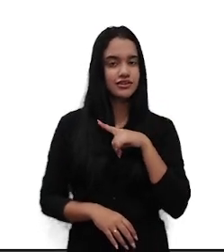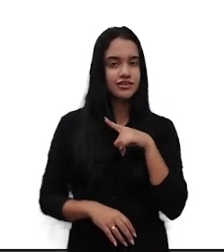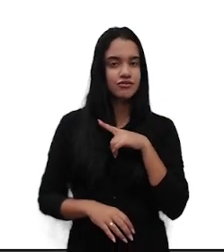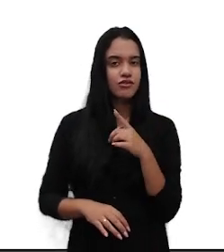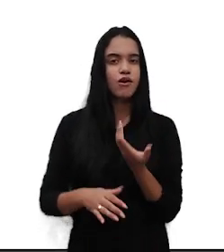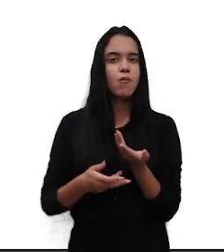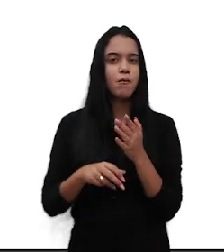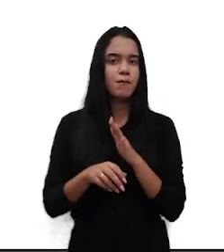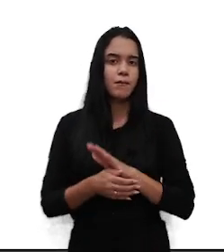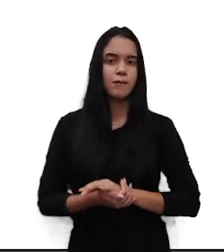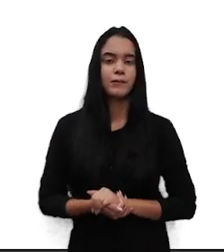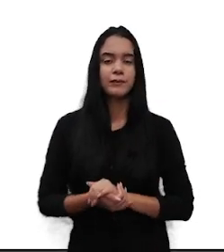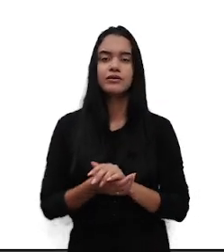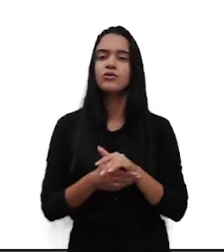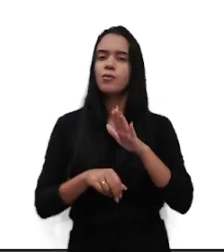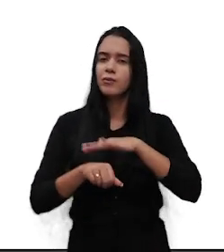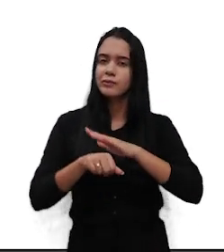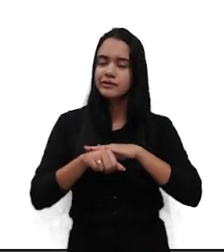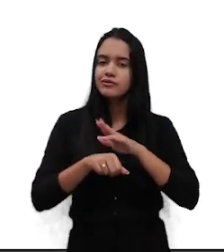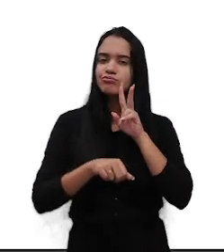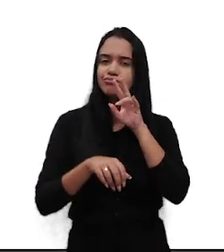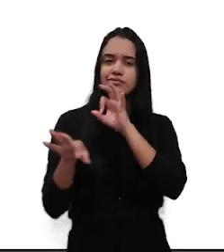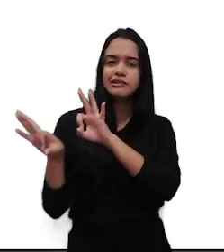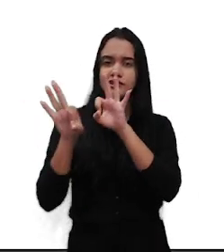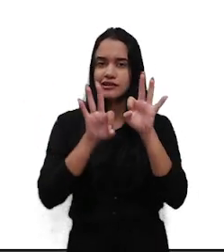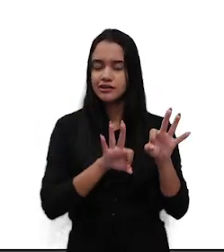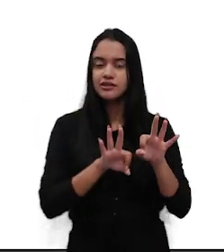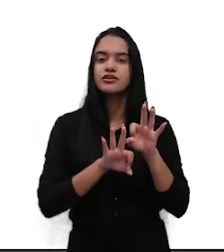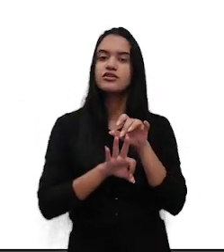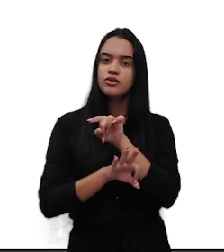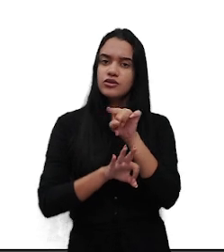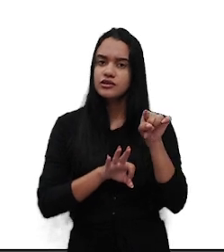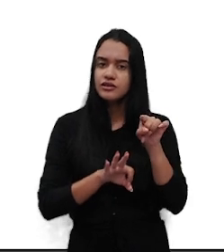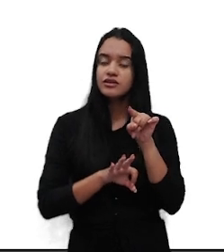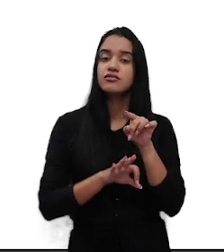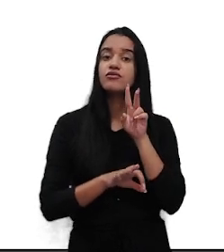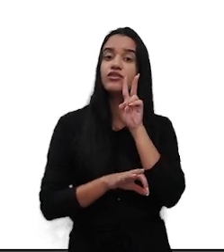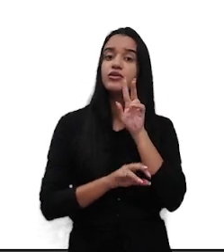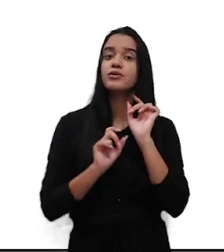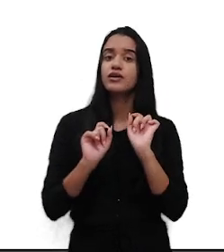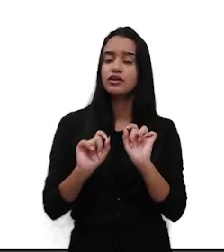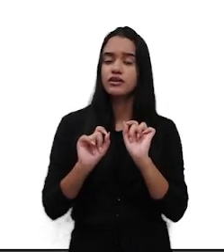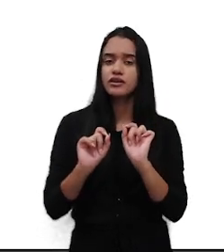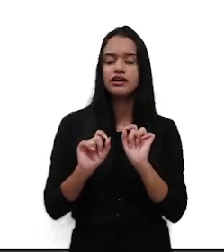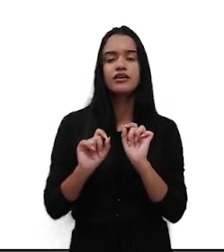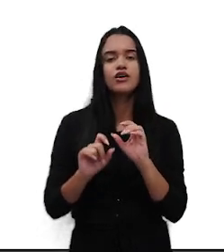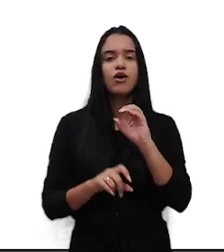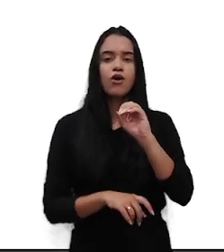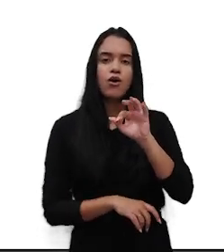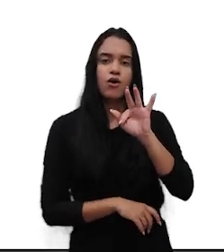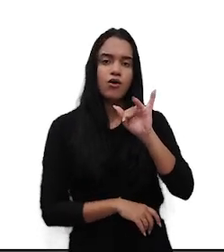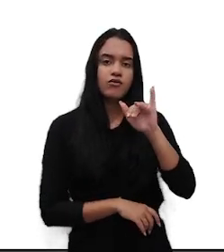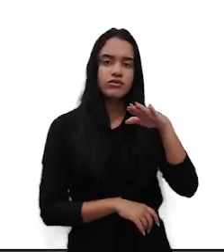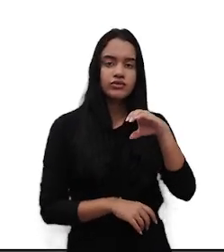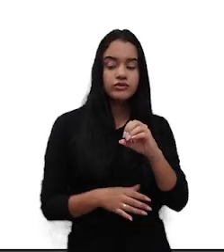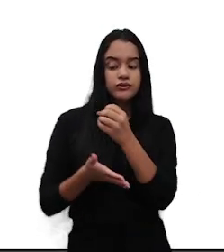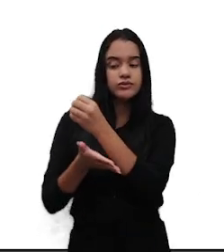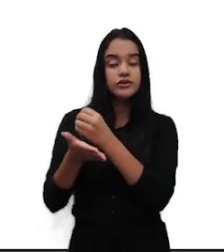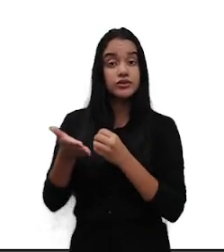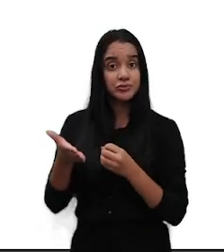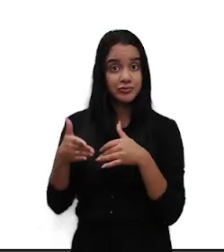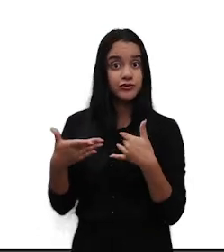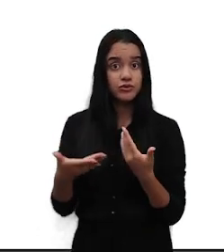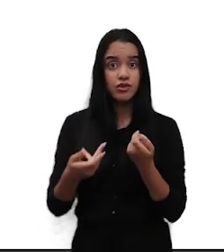de ver, vocês vão ver que o ofício ele é utilizado quando a